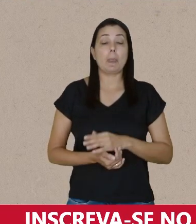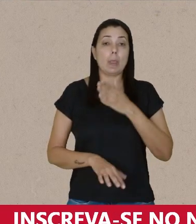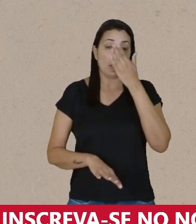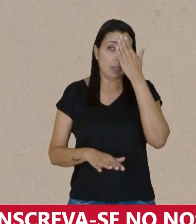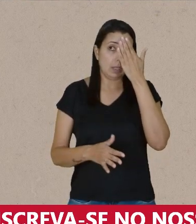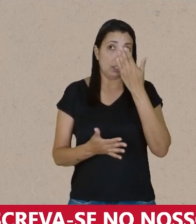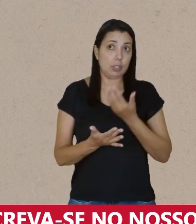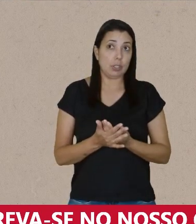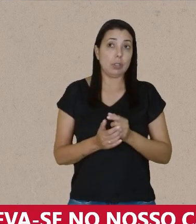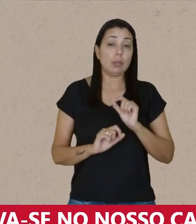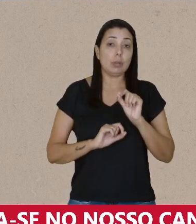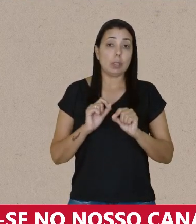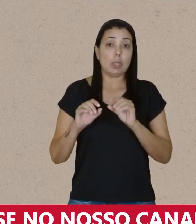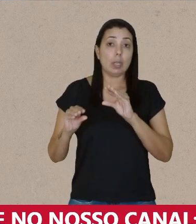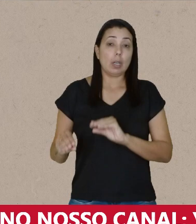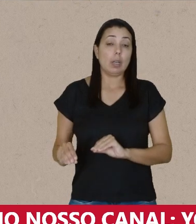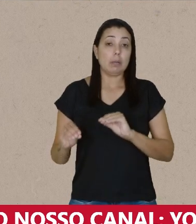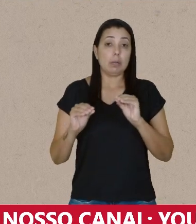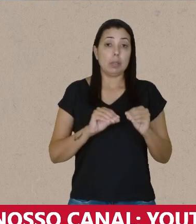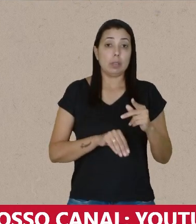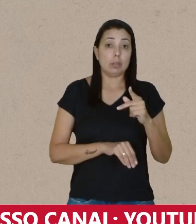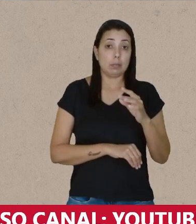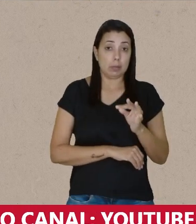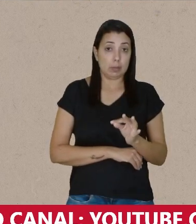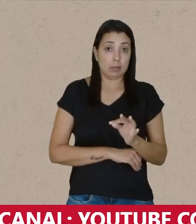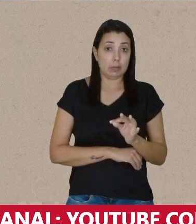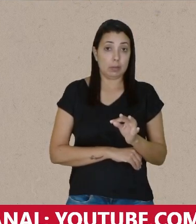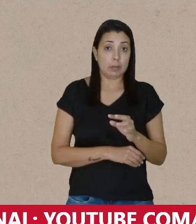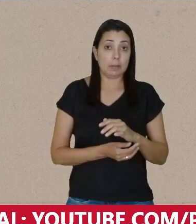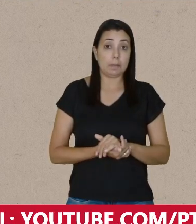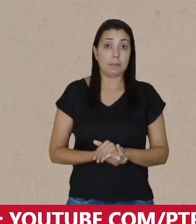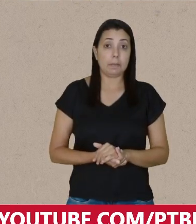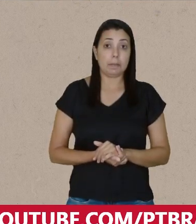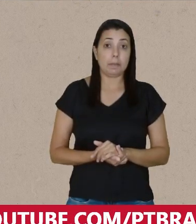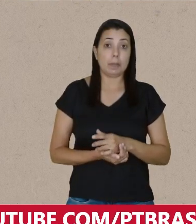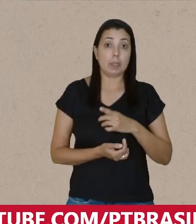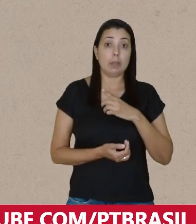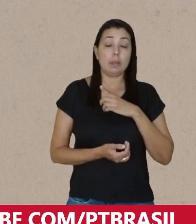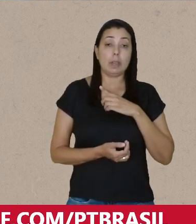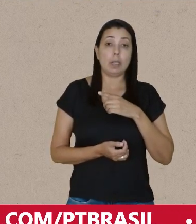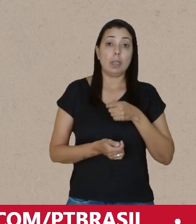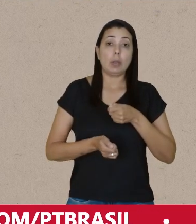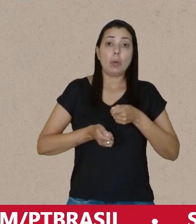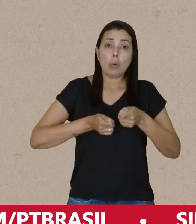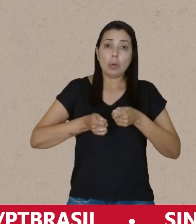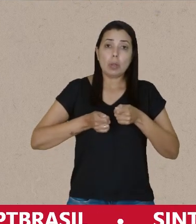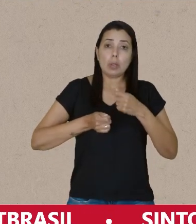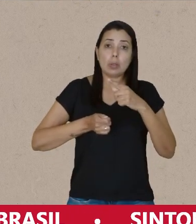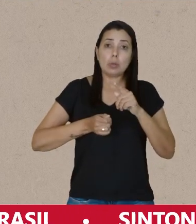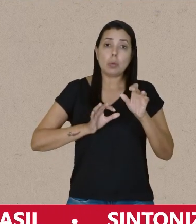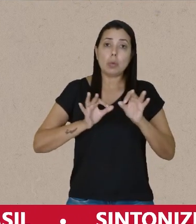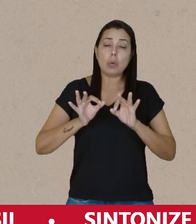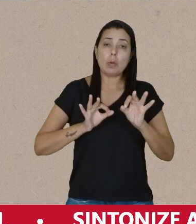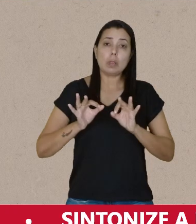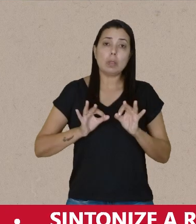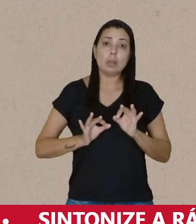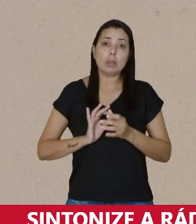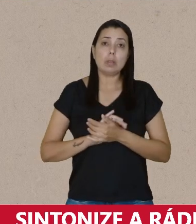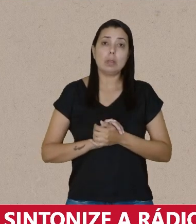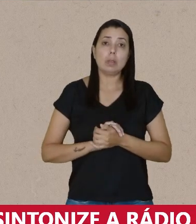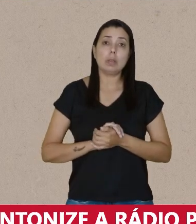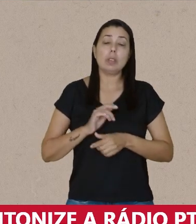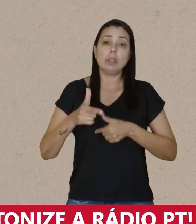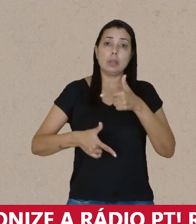Acredito que essa mudança que o PT vem conduzindo na sua forma de organização e